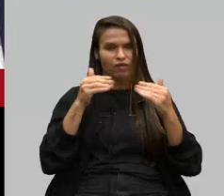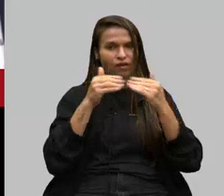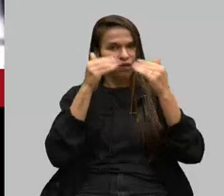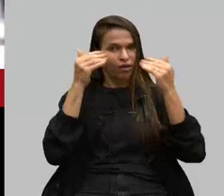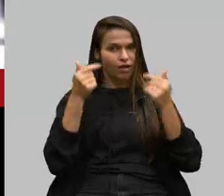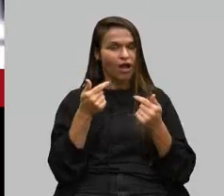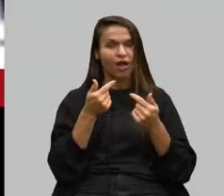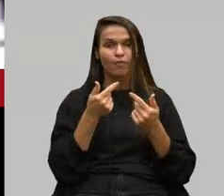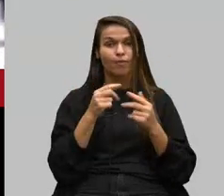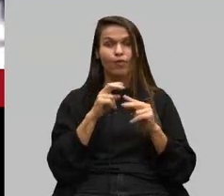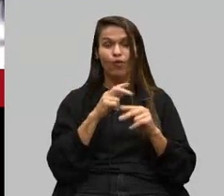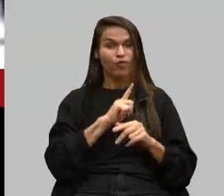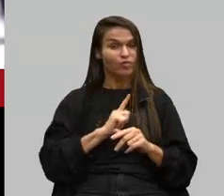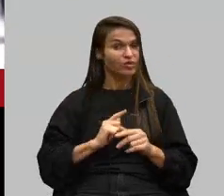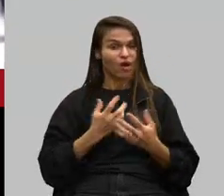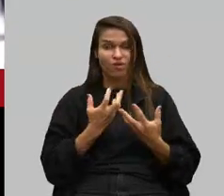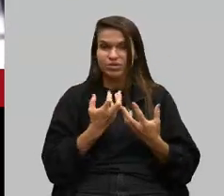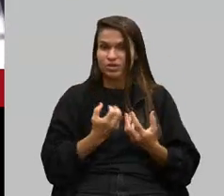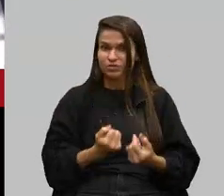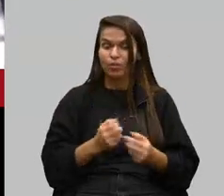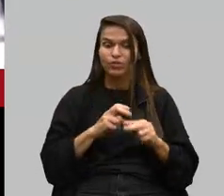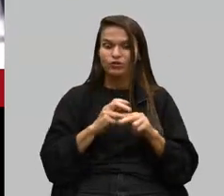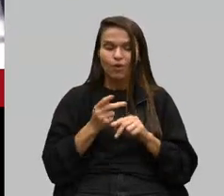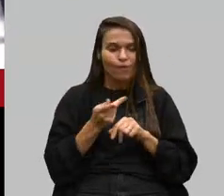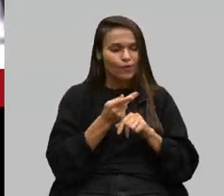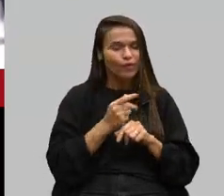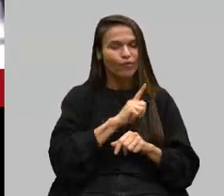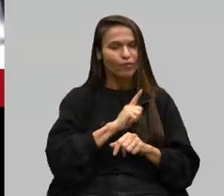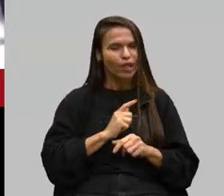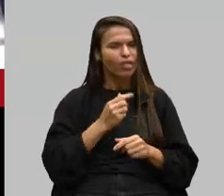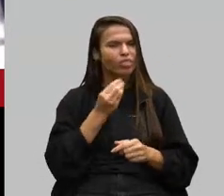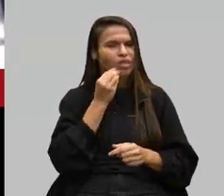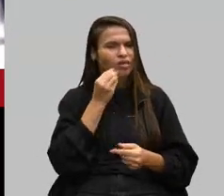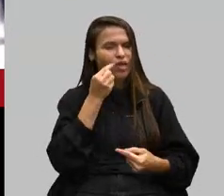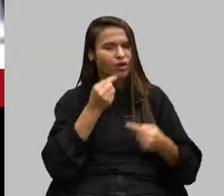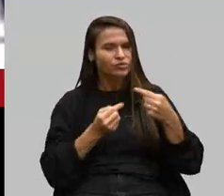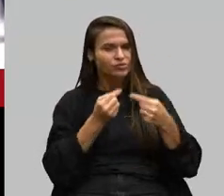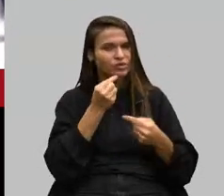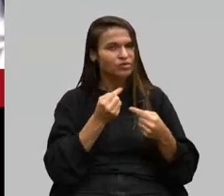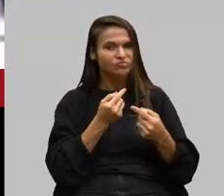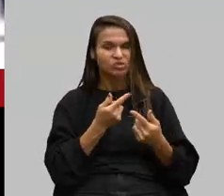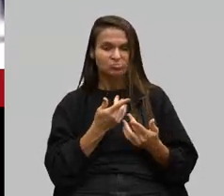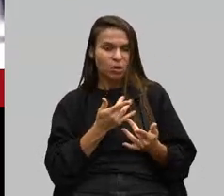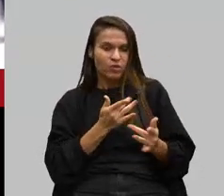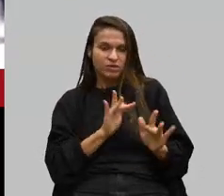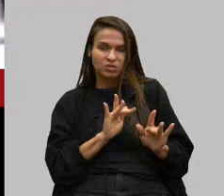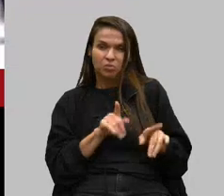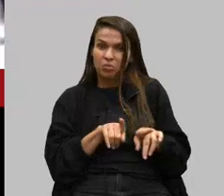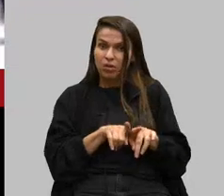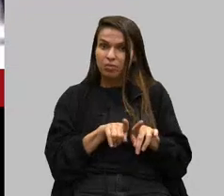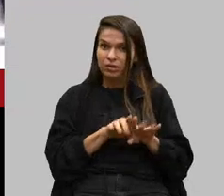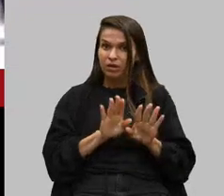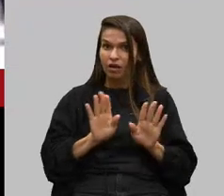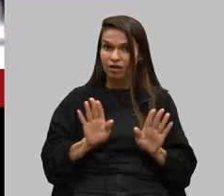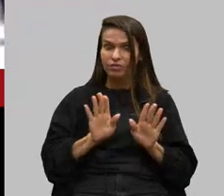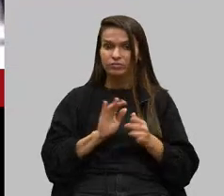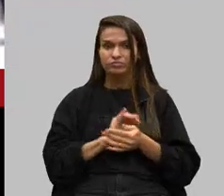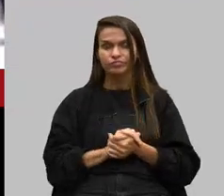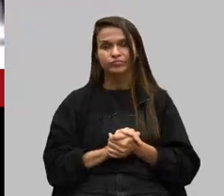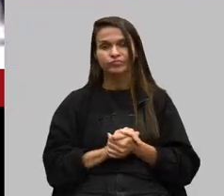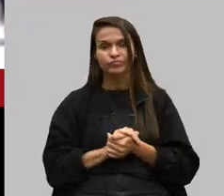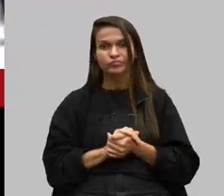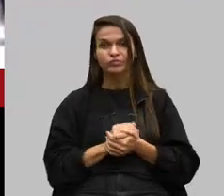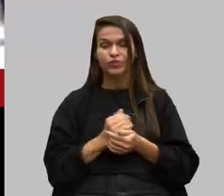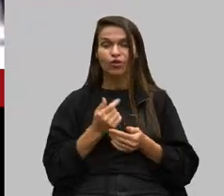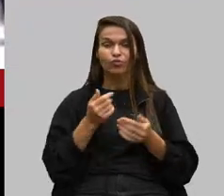isso que eu procurei o governador para tentar um diálogo que também se mostrou inf frutífero então eh a minha réplica diz respeito